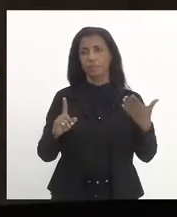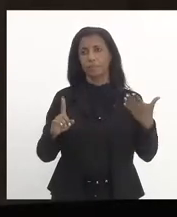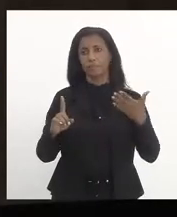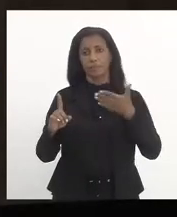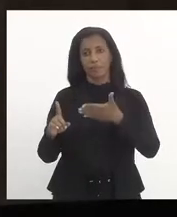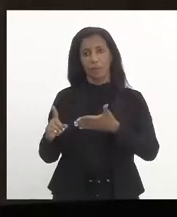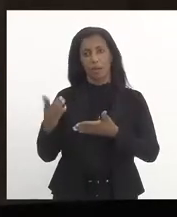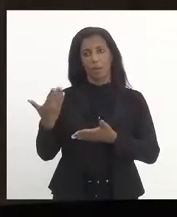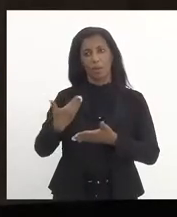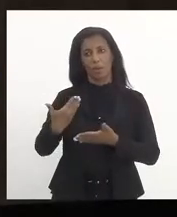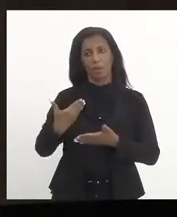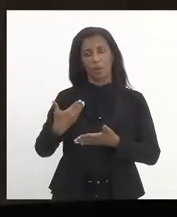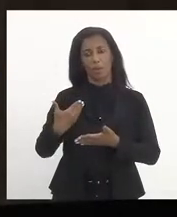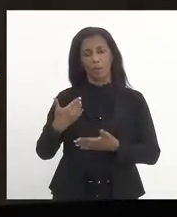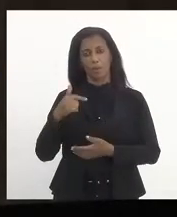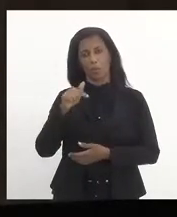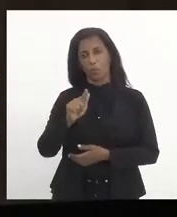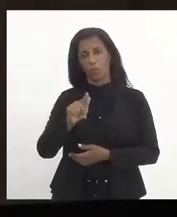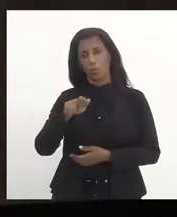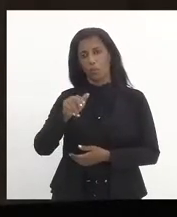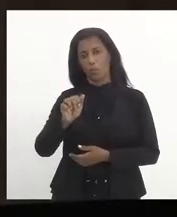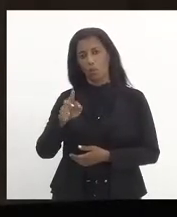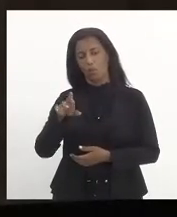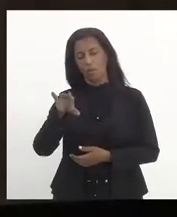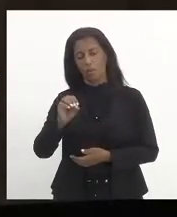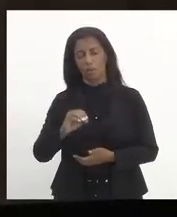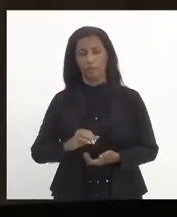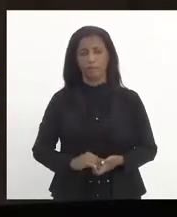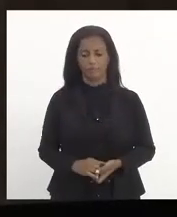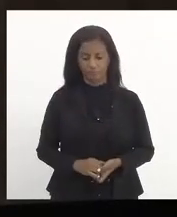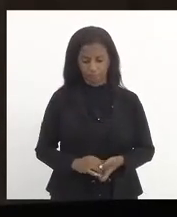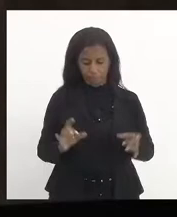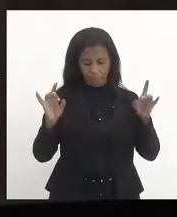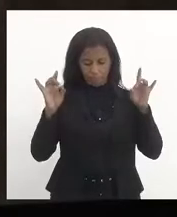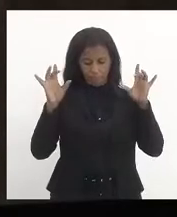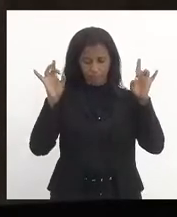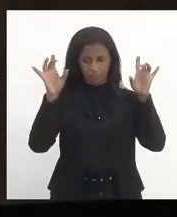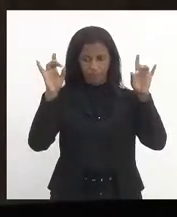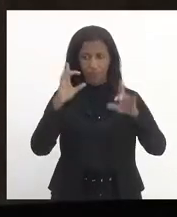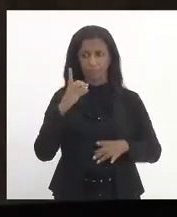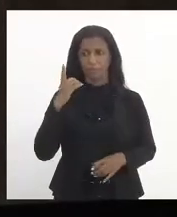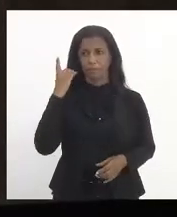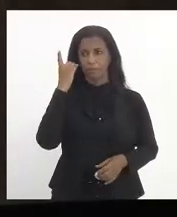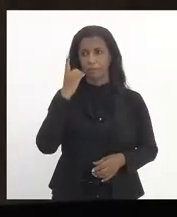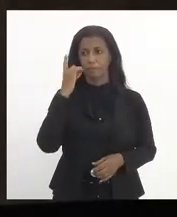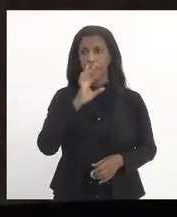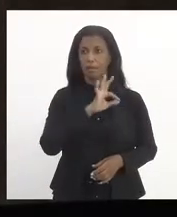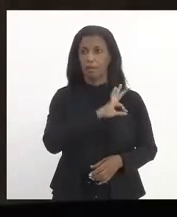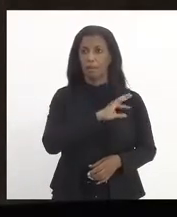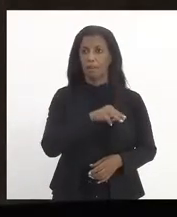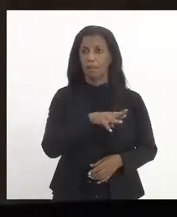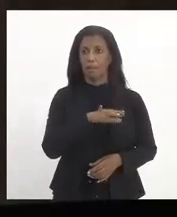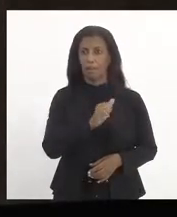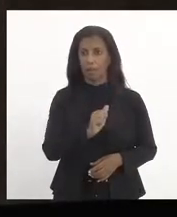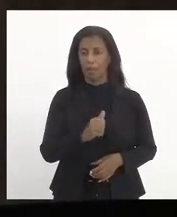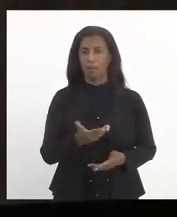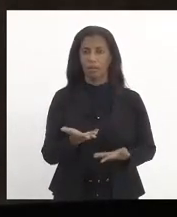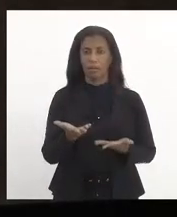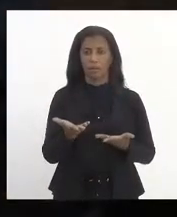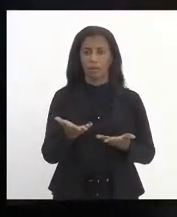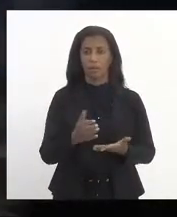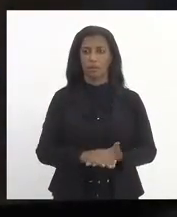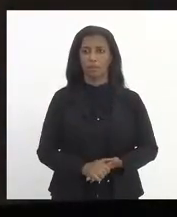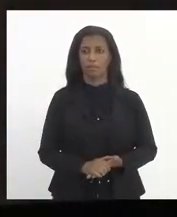colega e xará, deputado Márcio Alberto, e muito especialmente à deputada Marta Rocha, que é